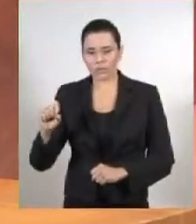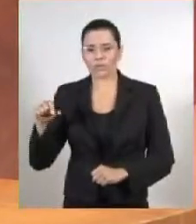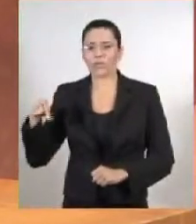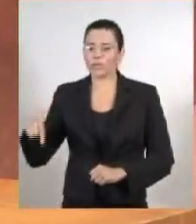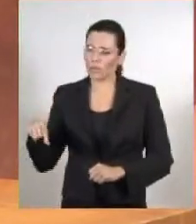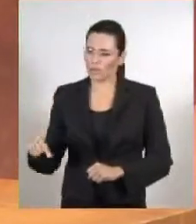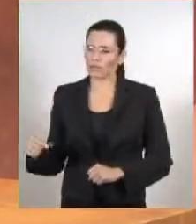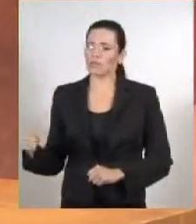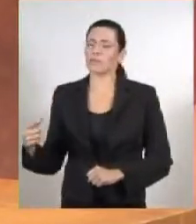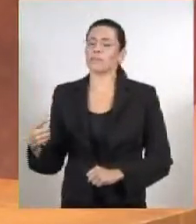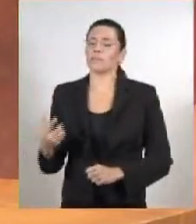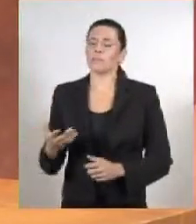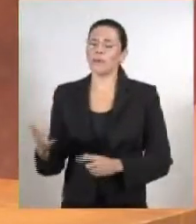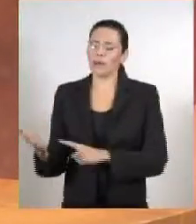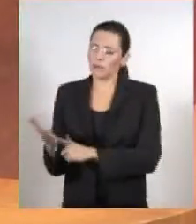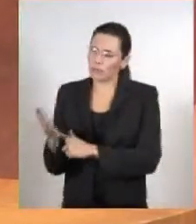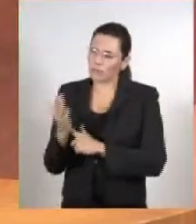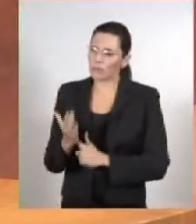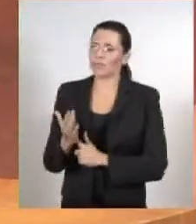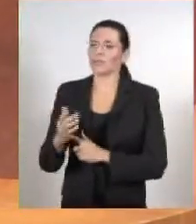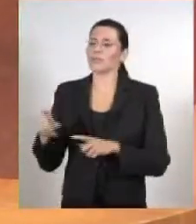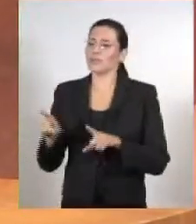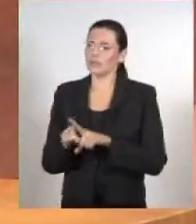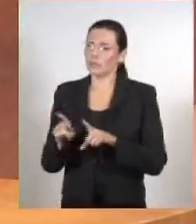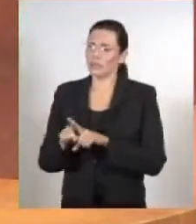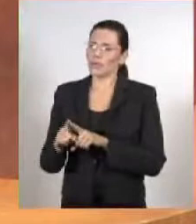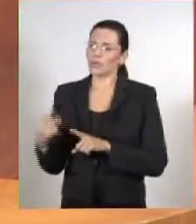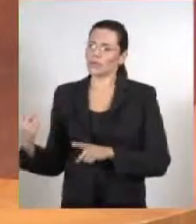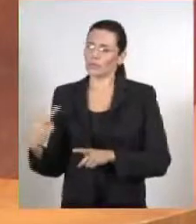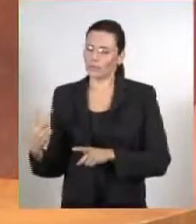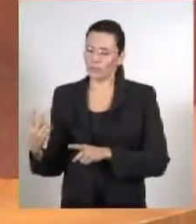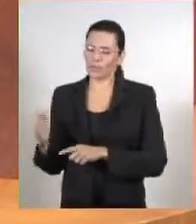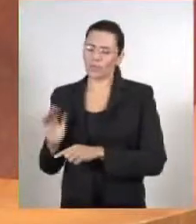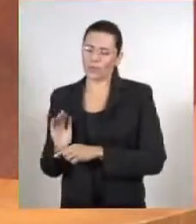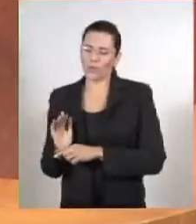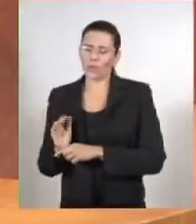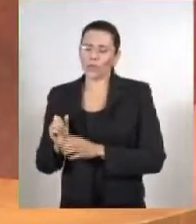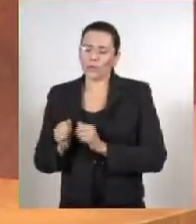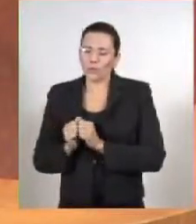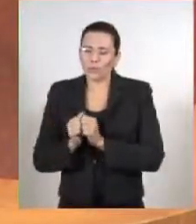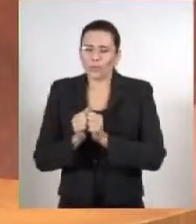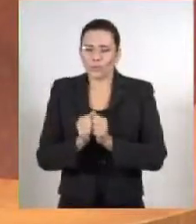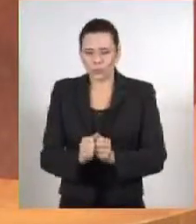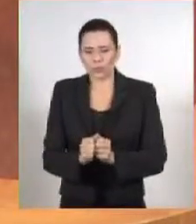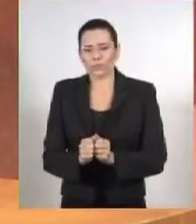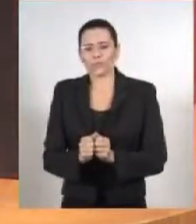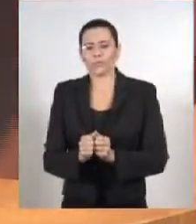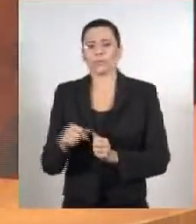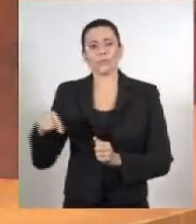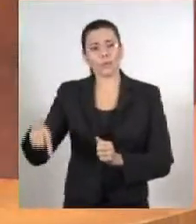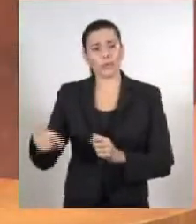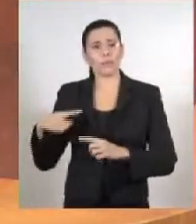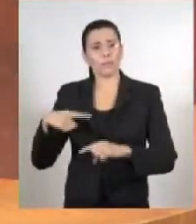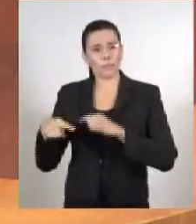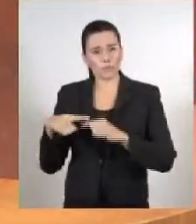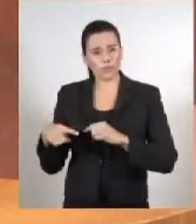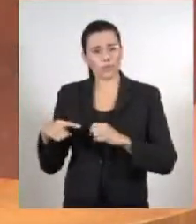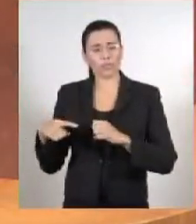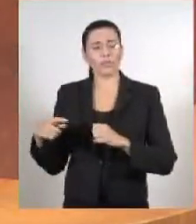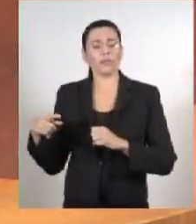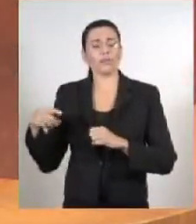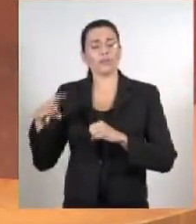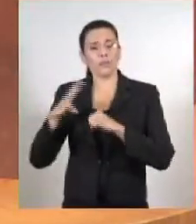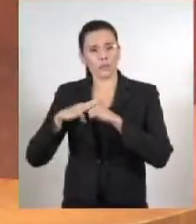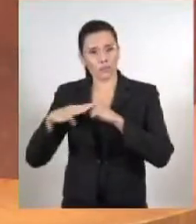orientar, para poder realmente direcionar uma política econômica que já faz o SEBRAE de fortalecimento das economias,